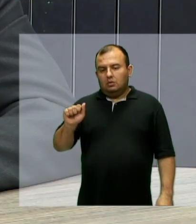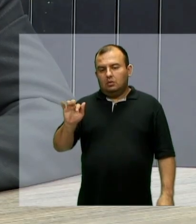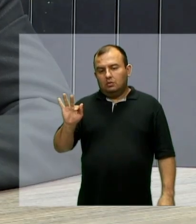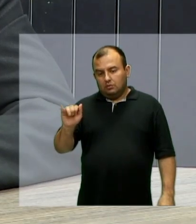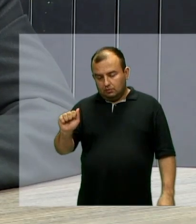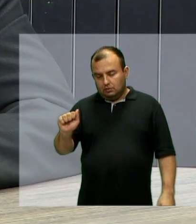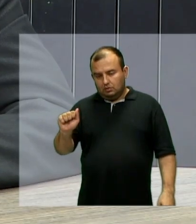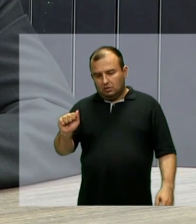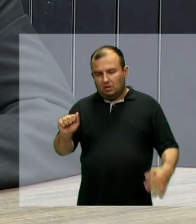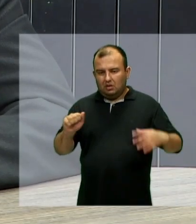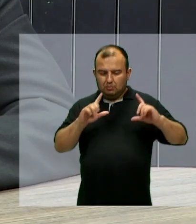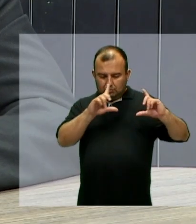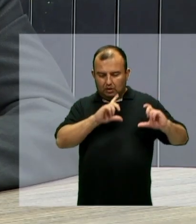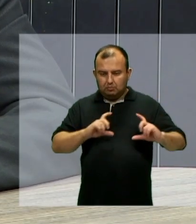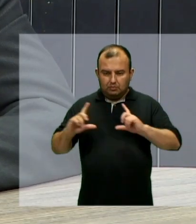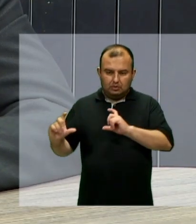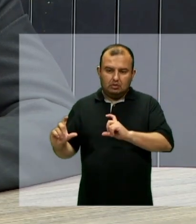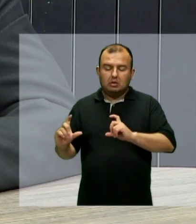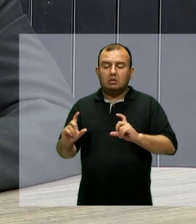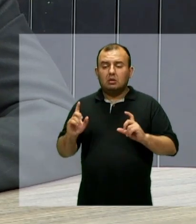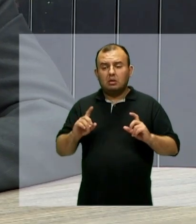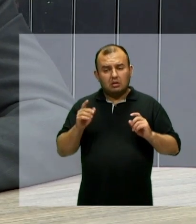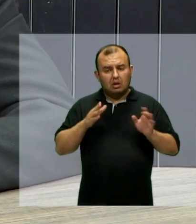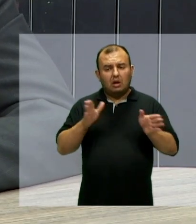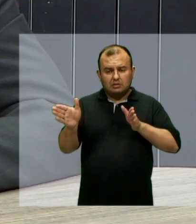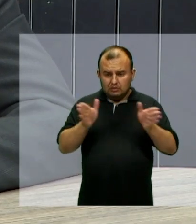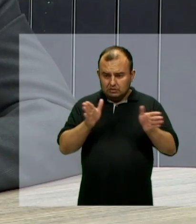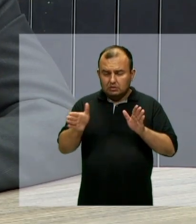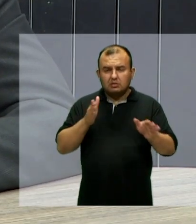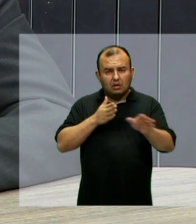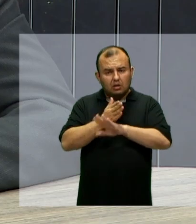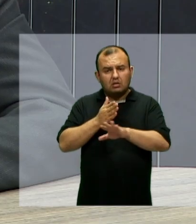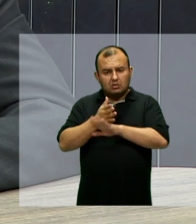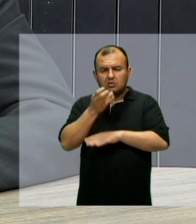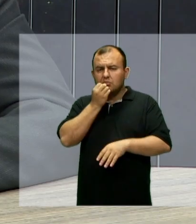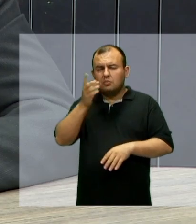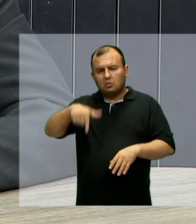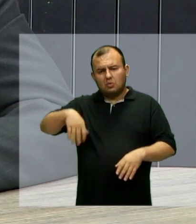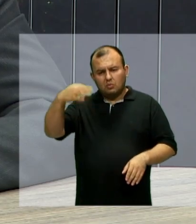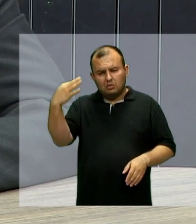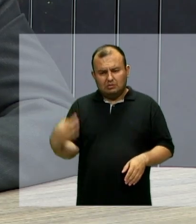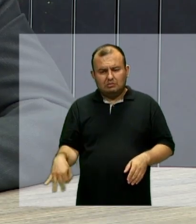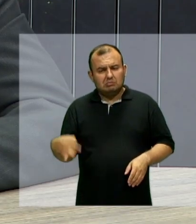acesso, né, à Secretaria de Saúde e de boa qualidade, então não tem por que a gente não